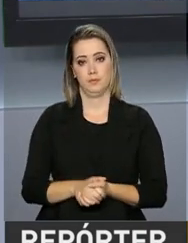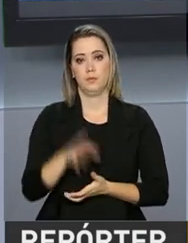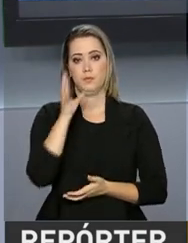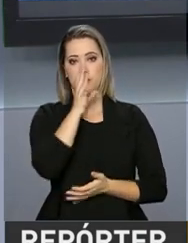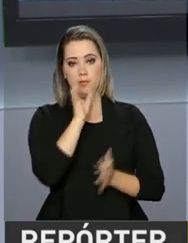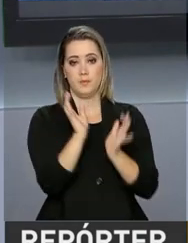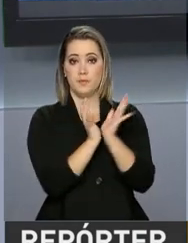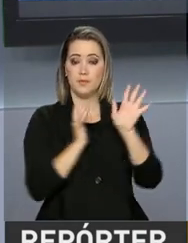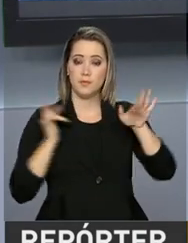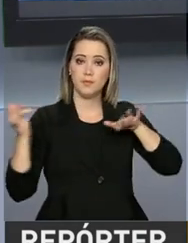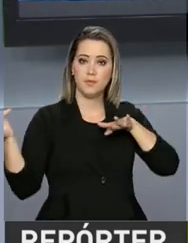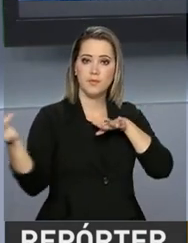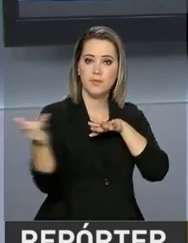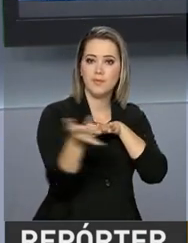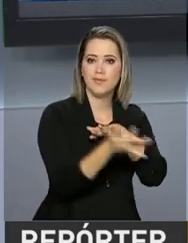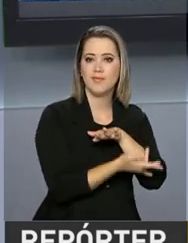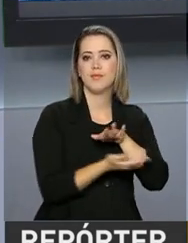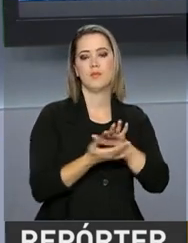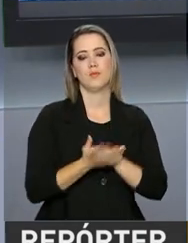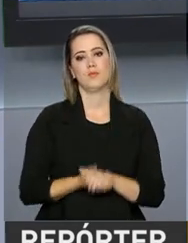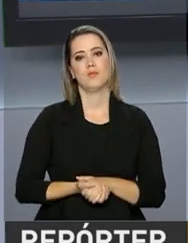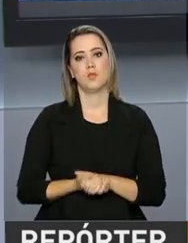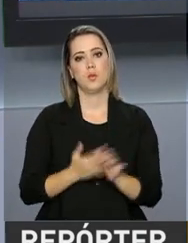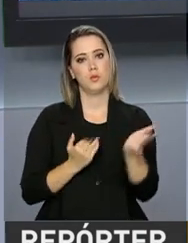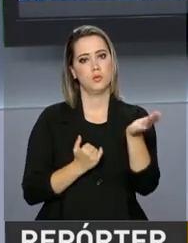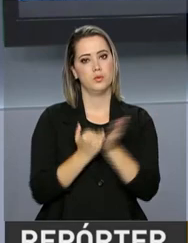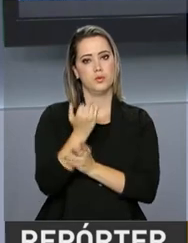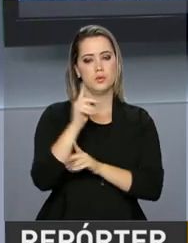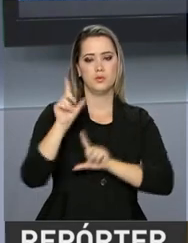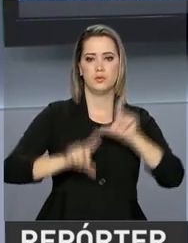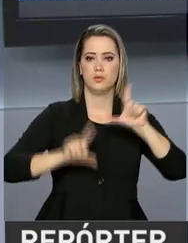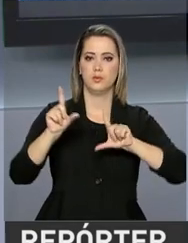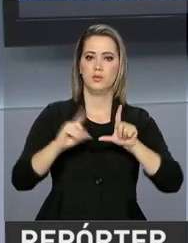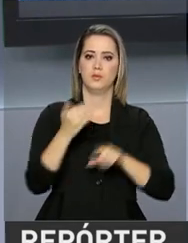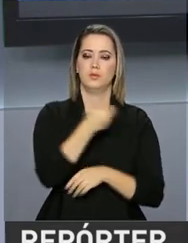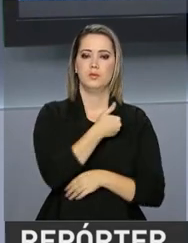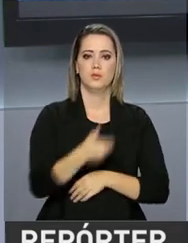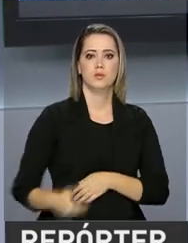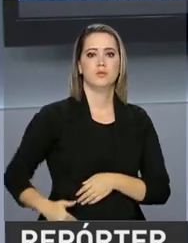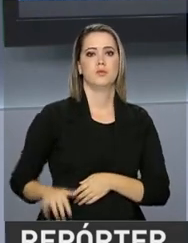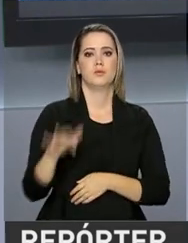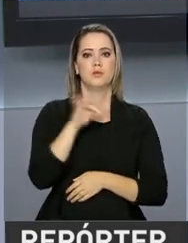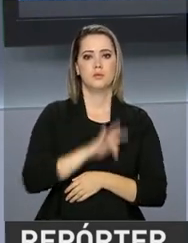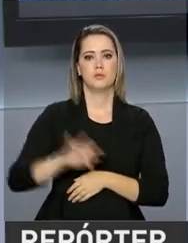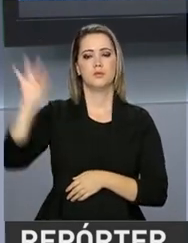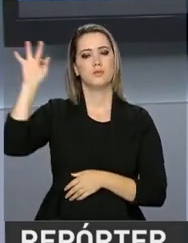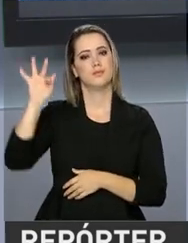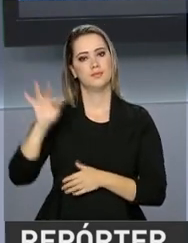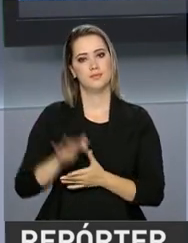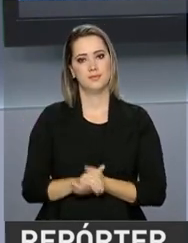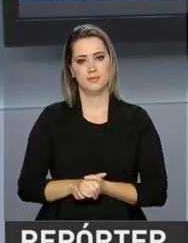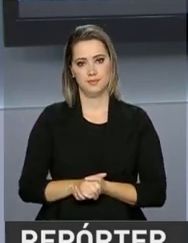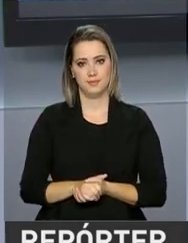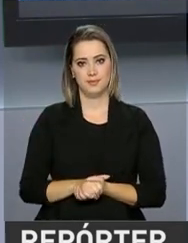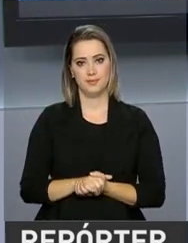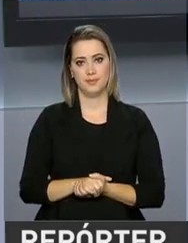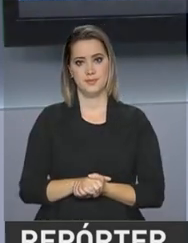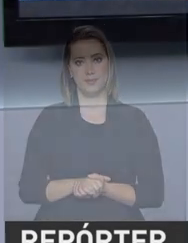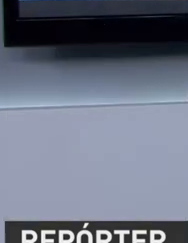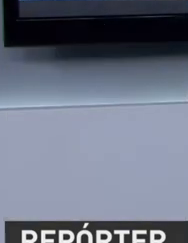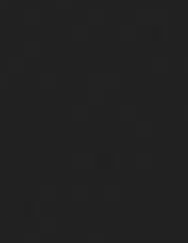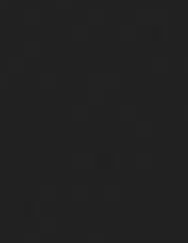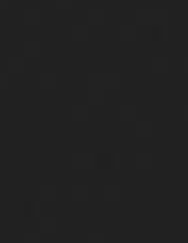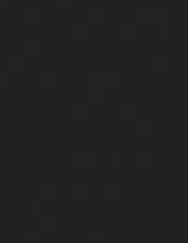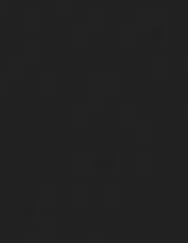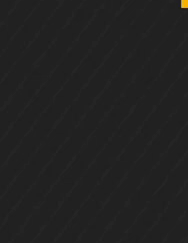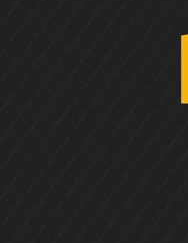acompanhe as novidades também Pelas nossas redes sociais e continue com a gente aqui na NBR a TV do Governo Federal